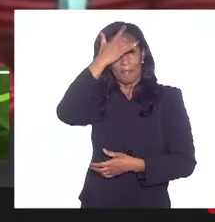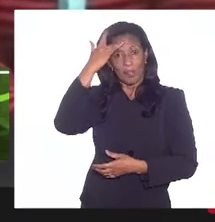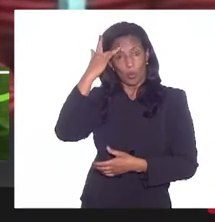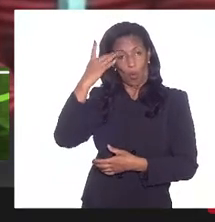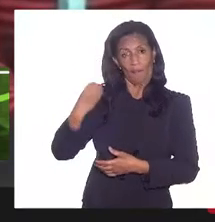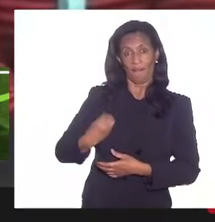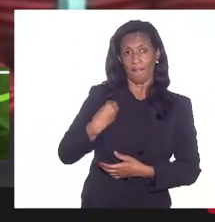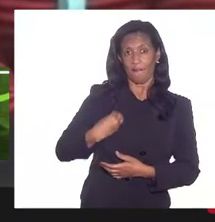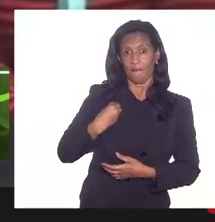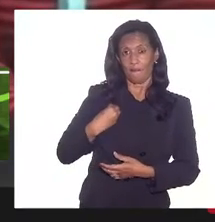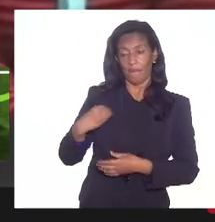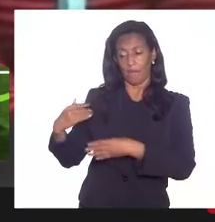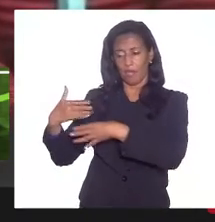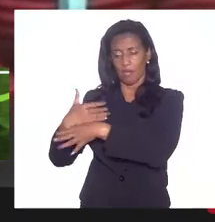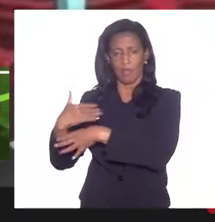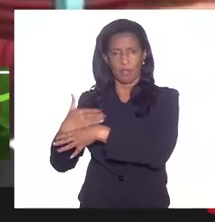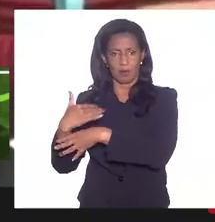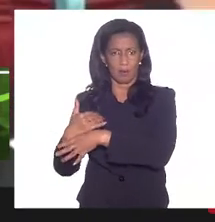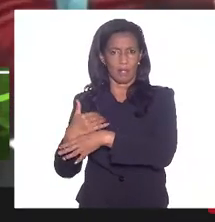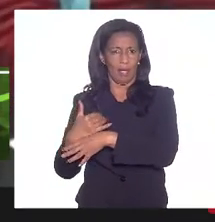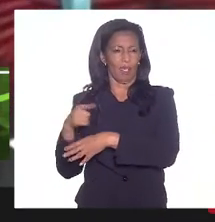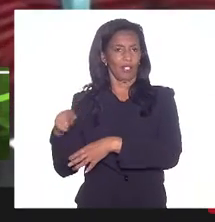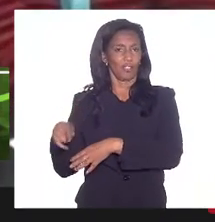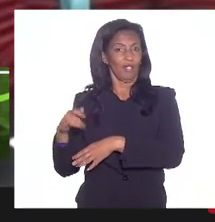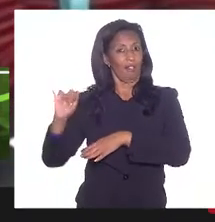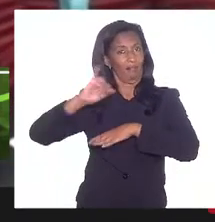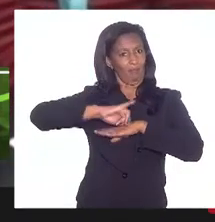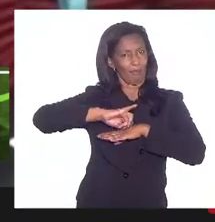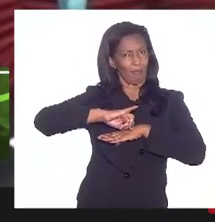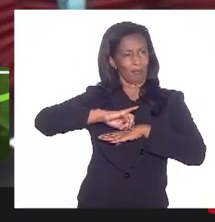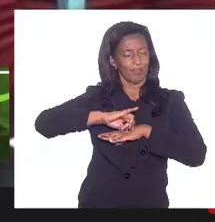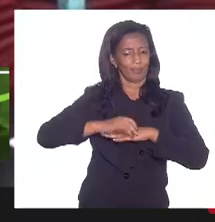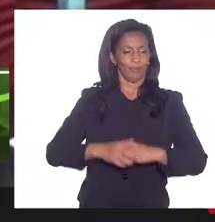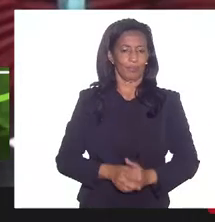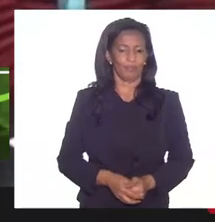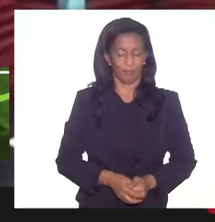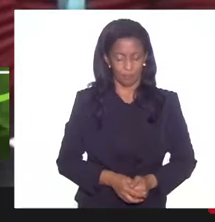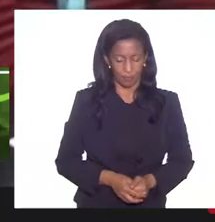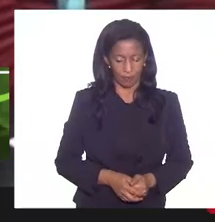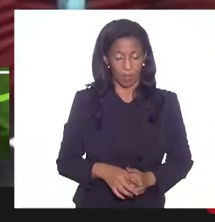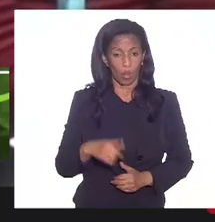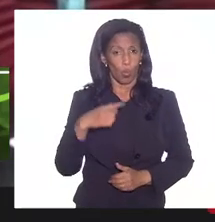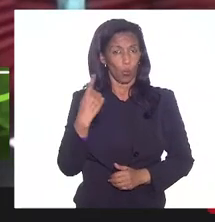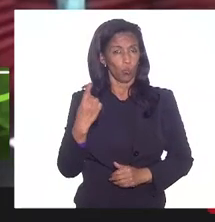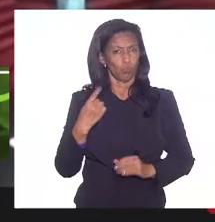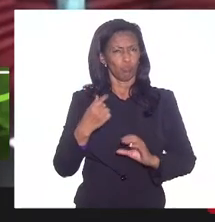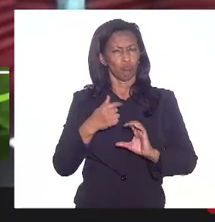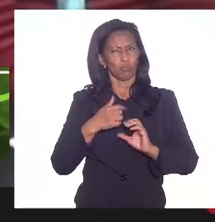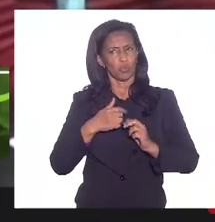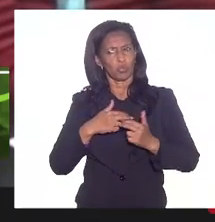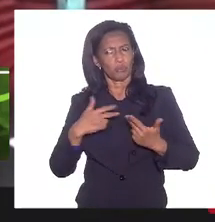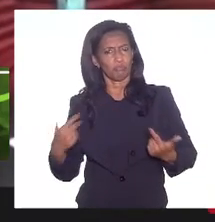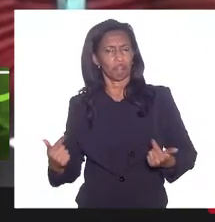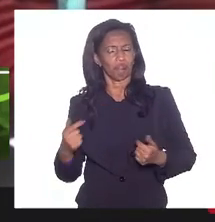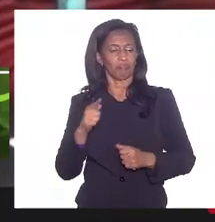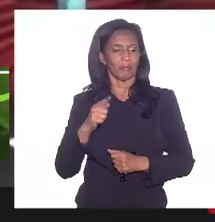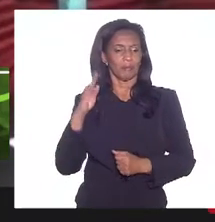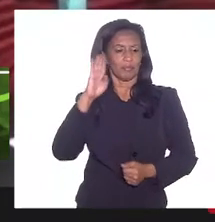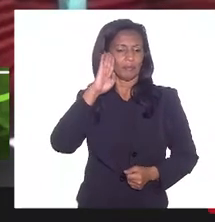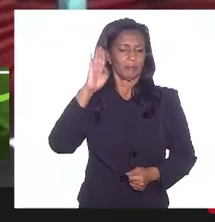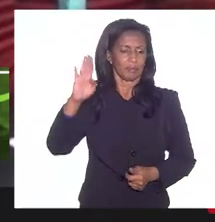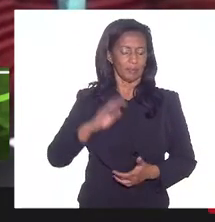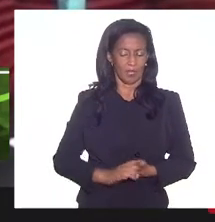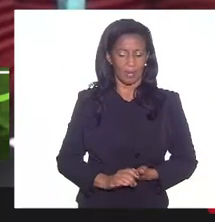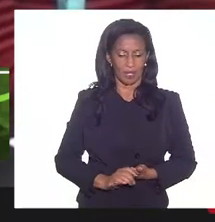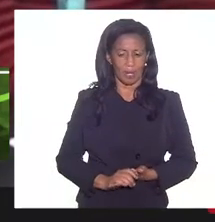moram na cidade do Rio de Janeiro na capital um dos elementos elencados foi exatamente